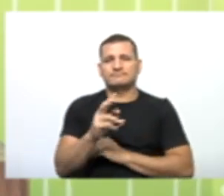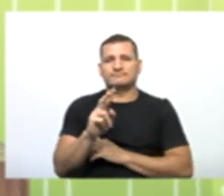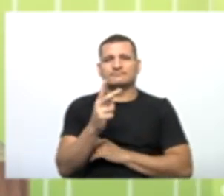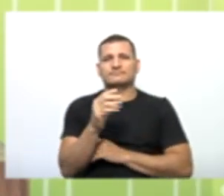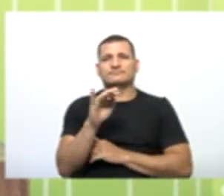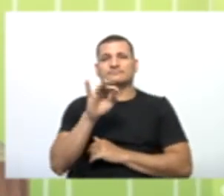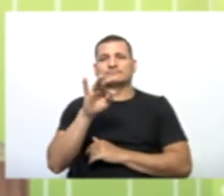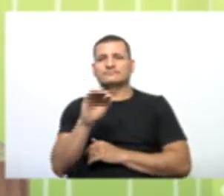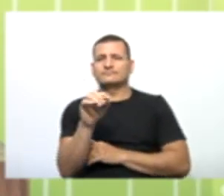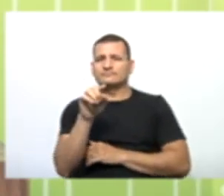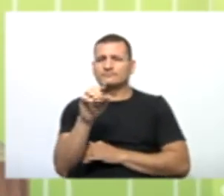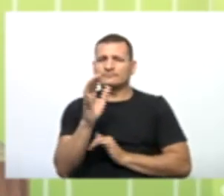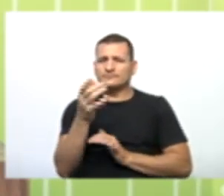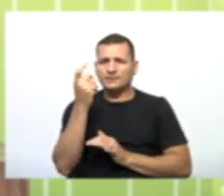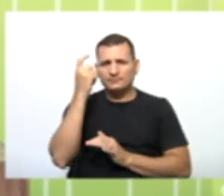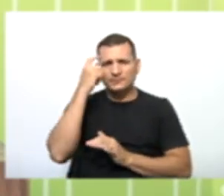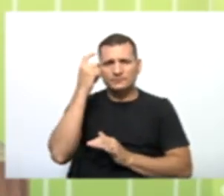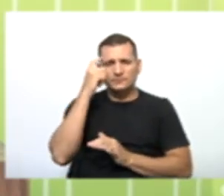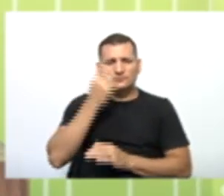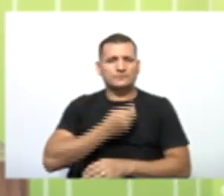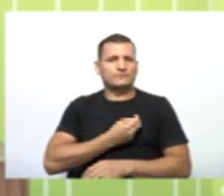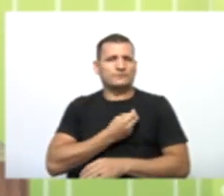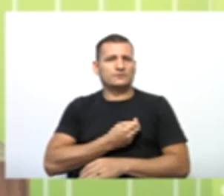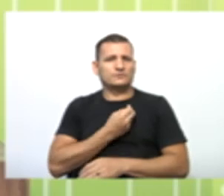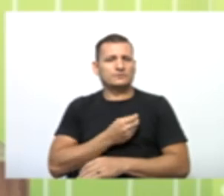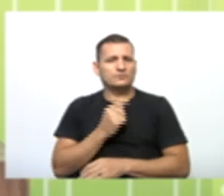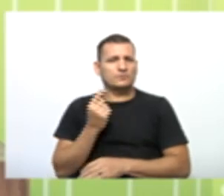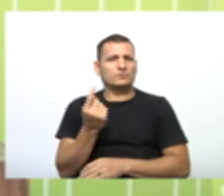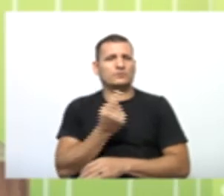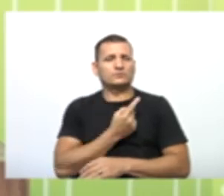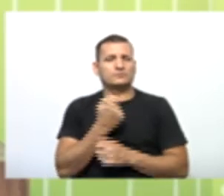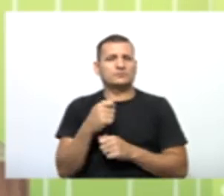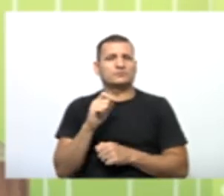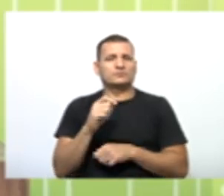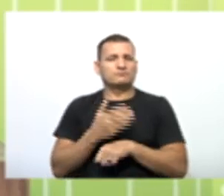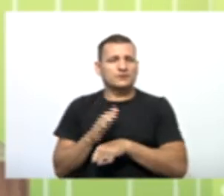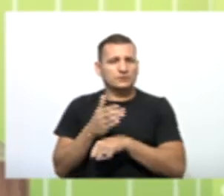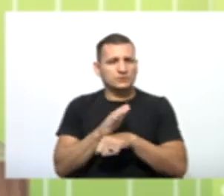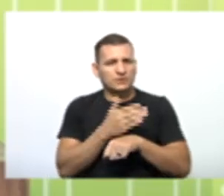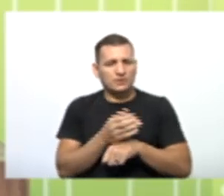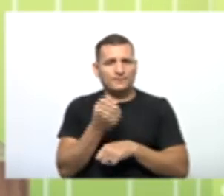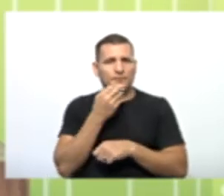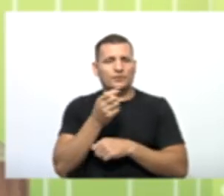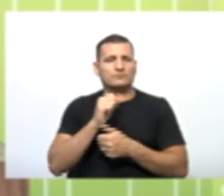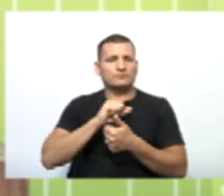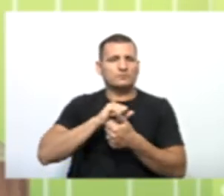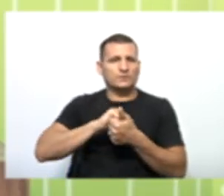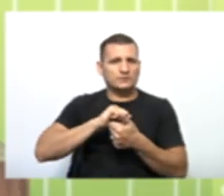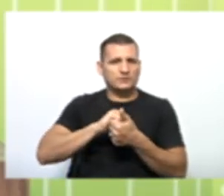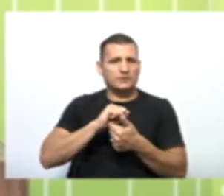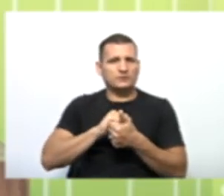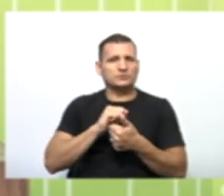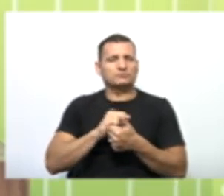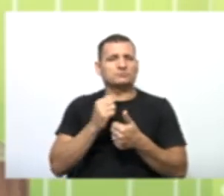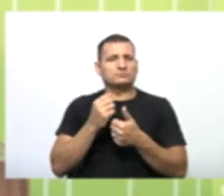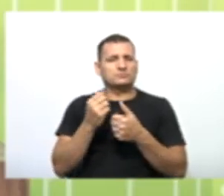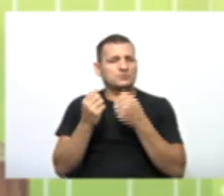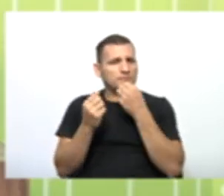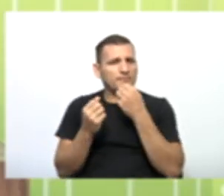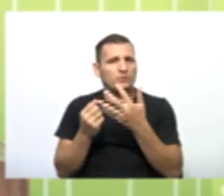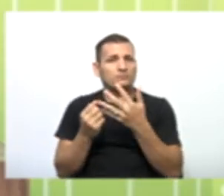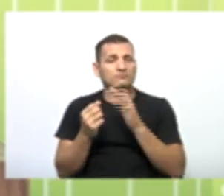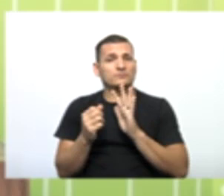concorda ou já pensou na vida que a gente precisa praticar uma boa virtude para poder ser bom? Então, todas essas coisas, elas não